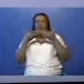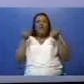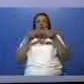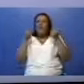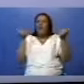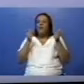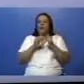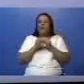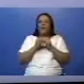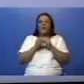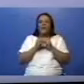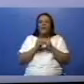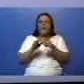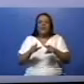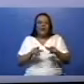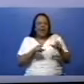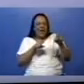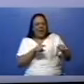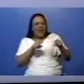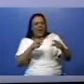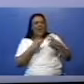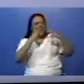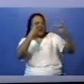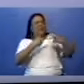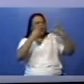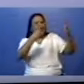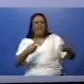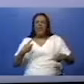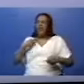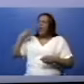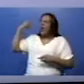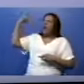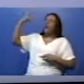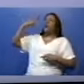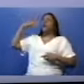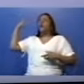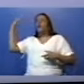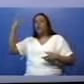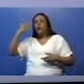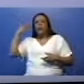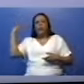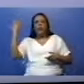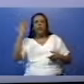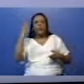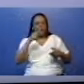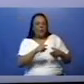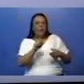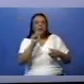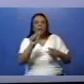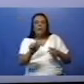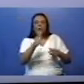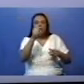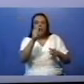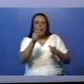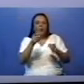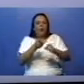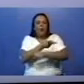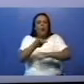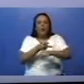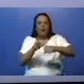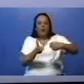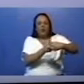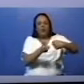Vamos lá. Aquela gritaria deixava-me tonta. O eu tenho que fazer? Primeira coisa, olha lá, eu grifei o verbo. Eu tenho que achar o verbo.